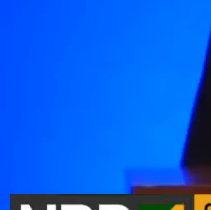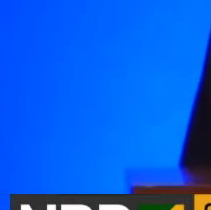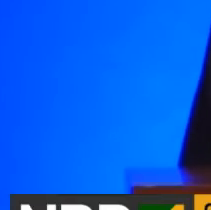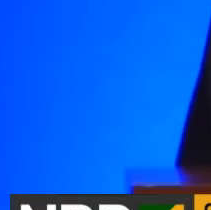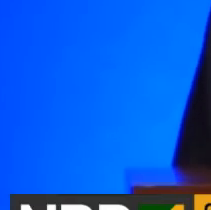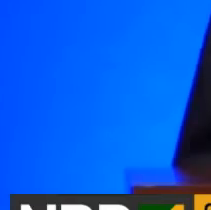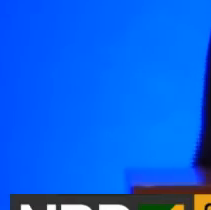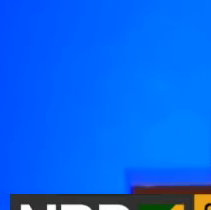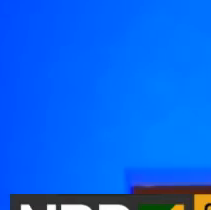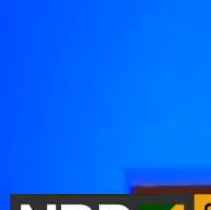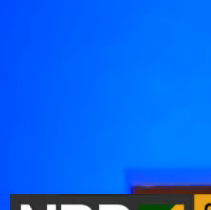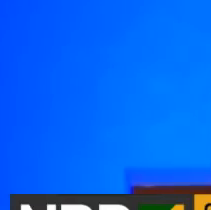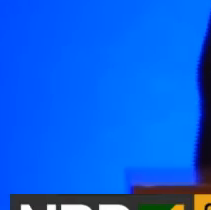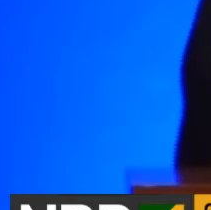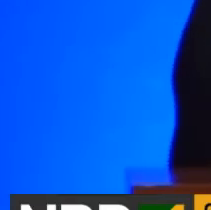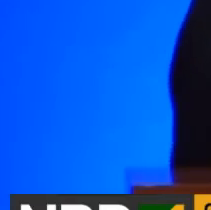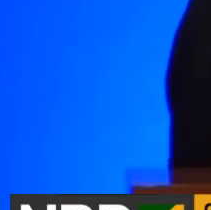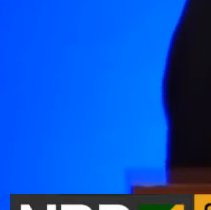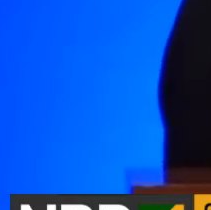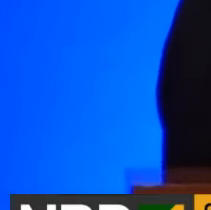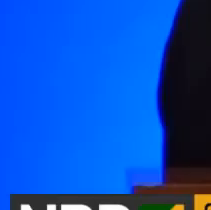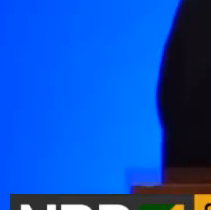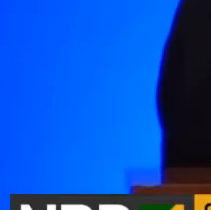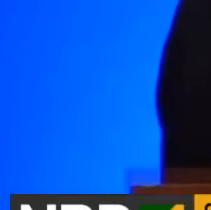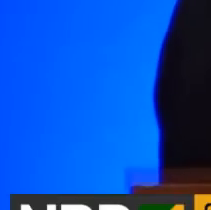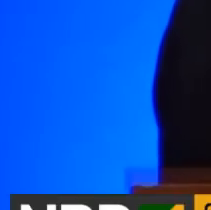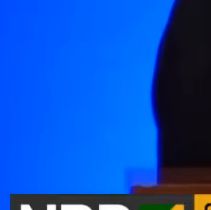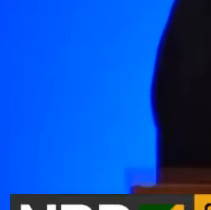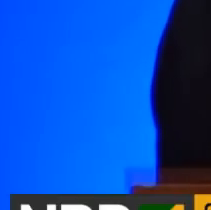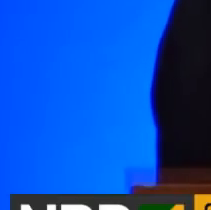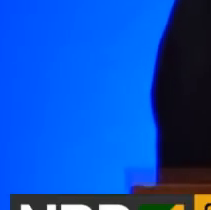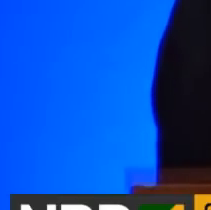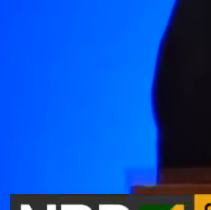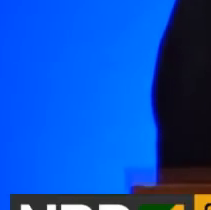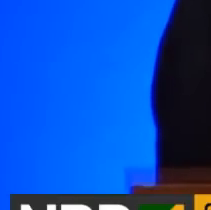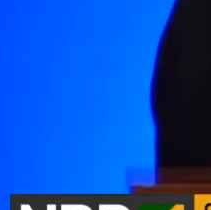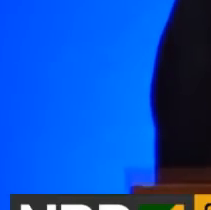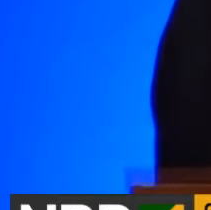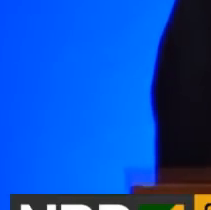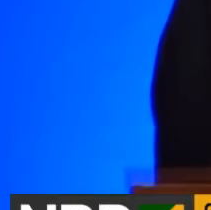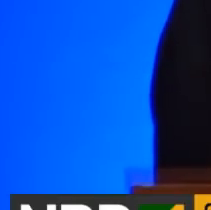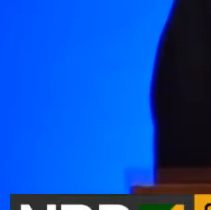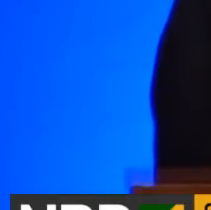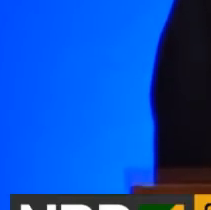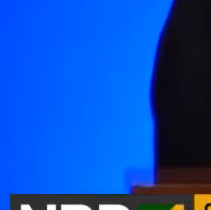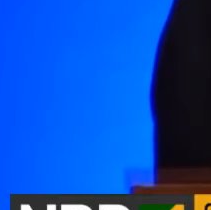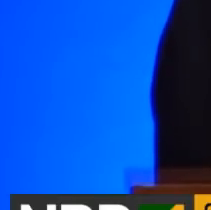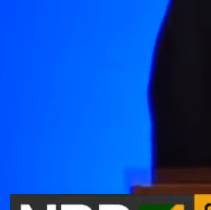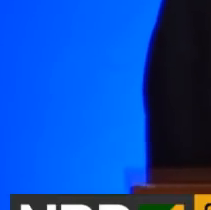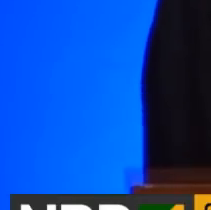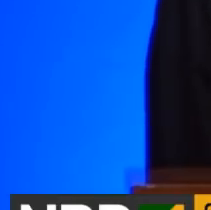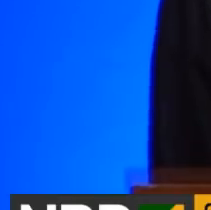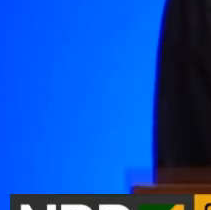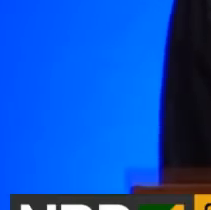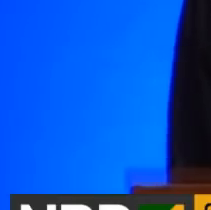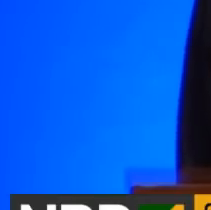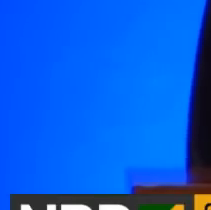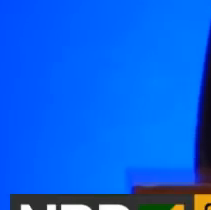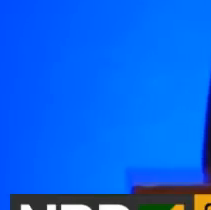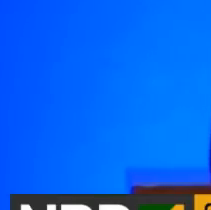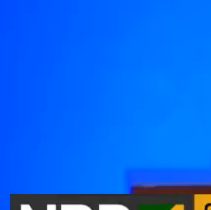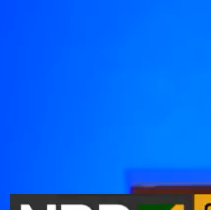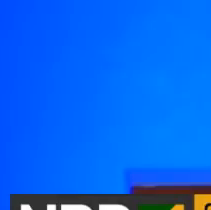digamos um legalista de modo que ao ser legalista eu sempre entendo que é fundamental cumprir o texto